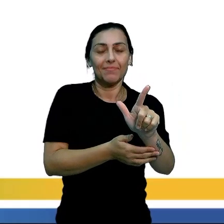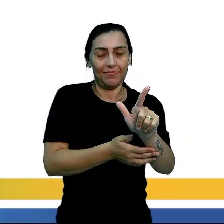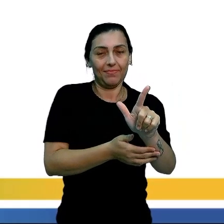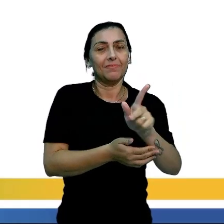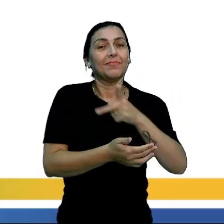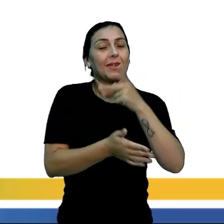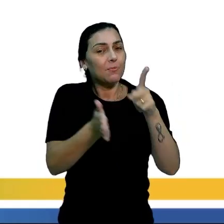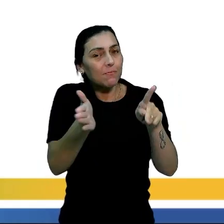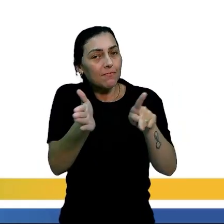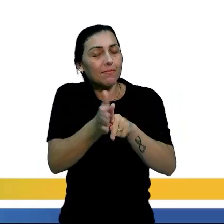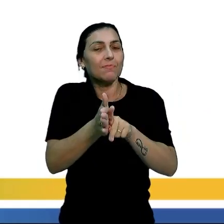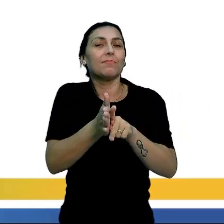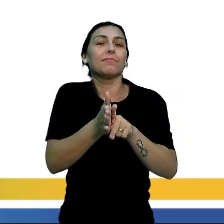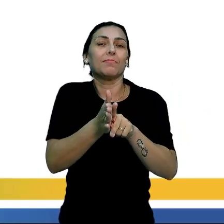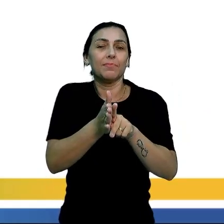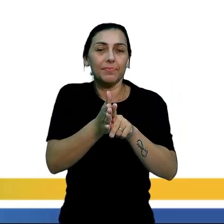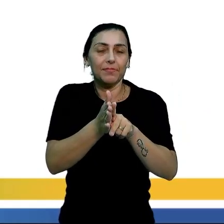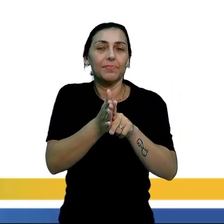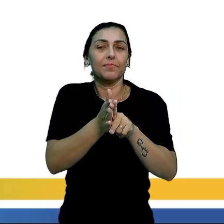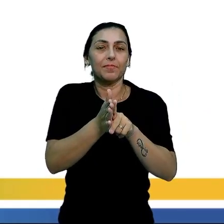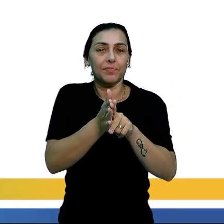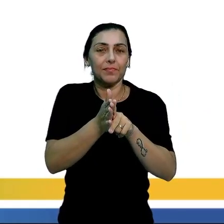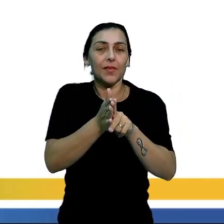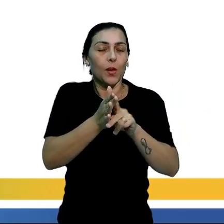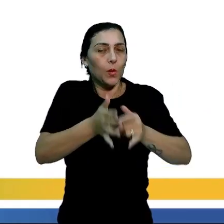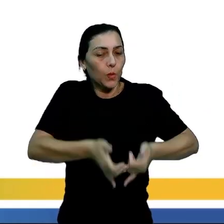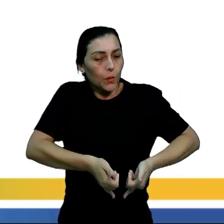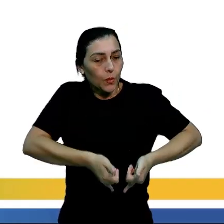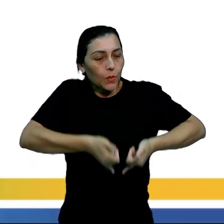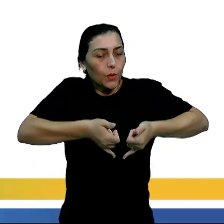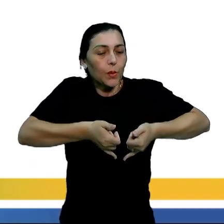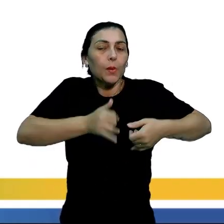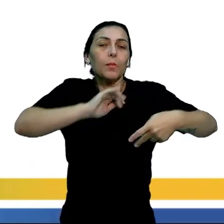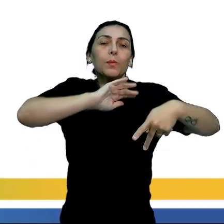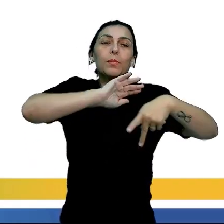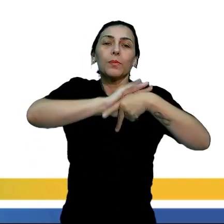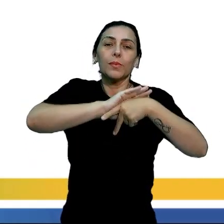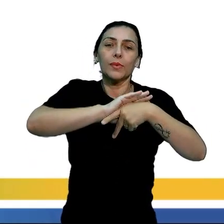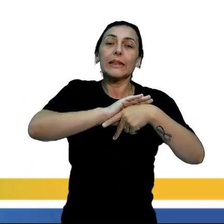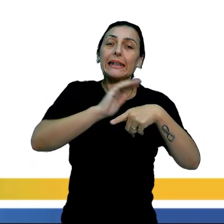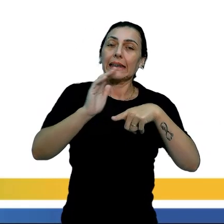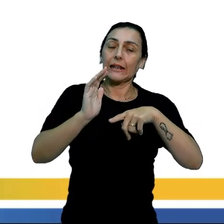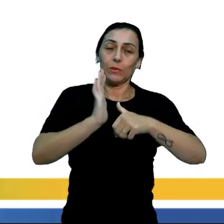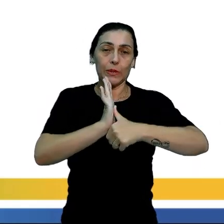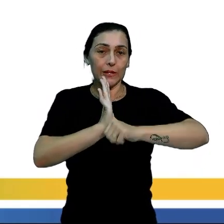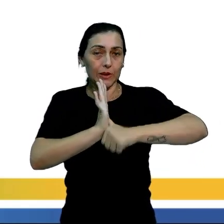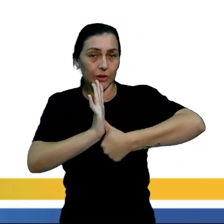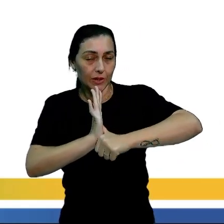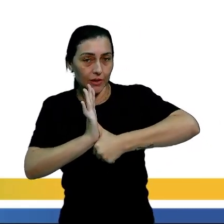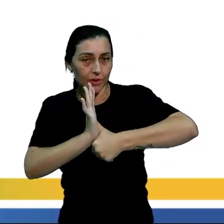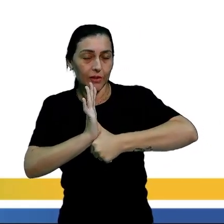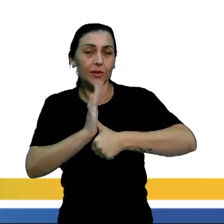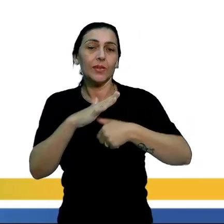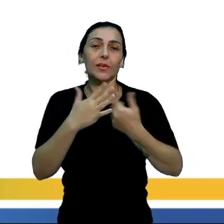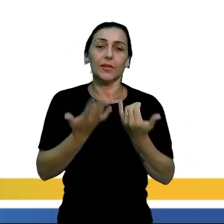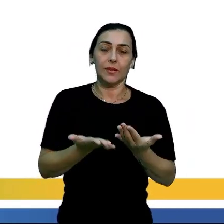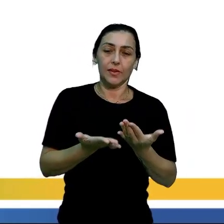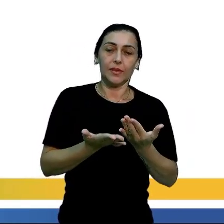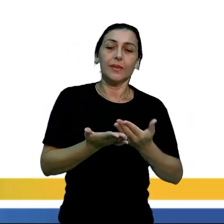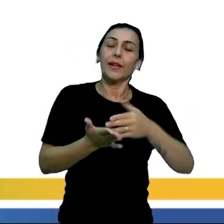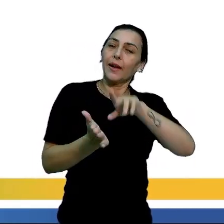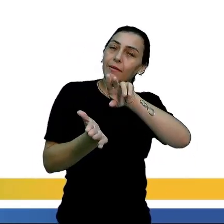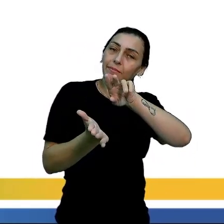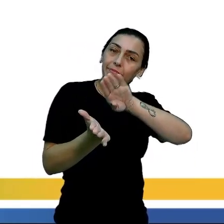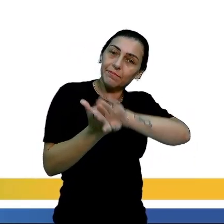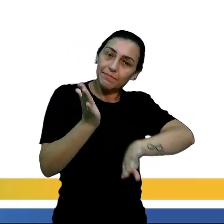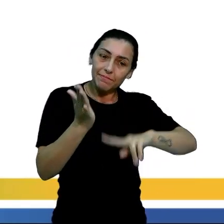desse pertencimento, ao orgulho de pertencer, de ter uma identidade, né? Então, essa alternativa